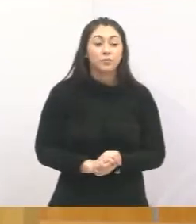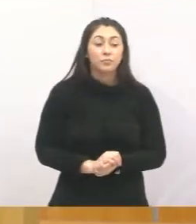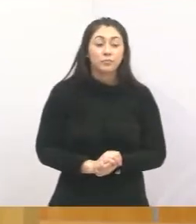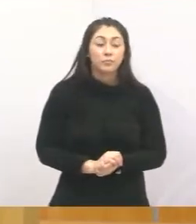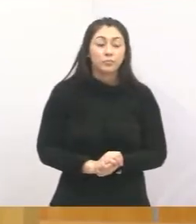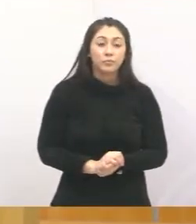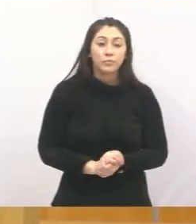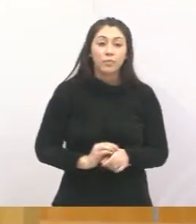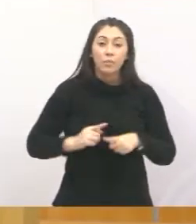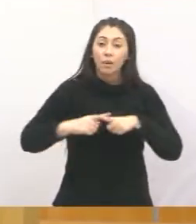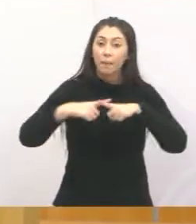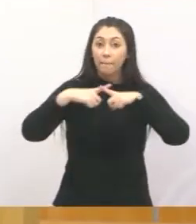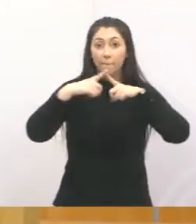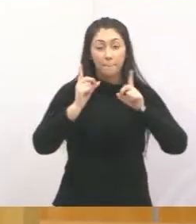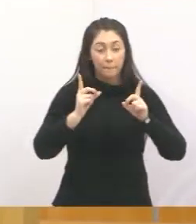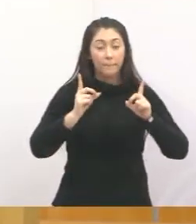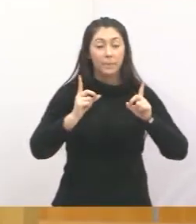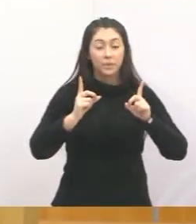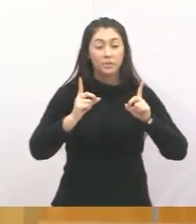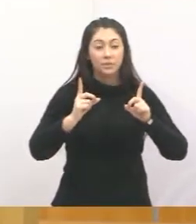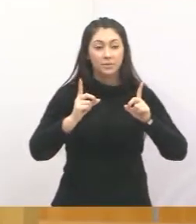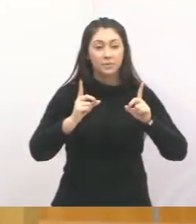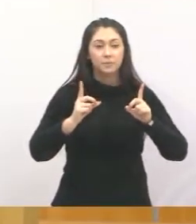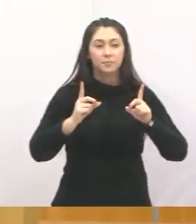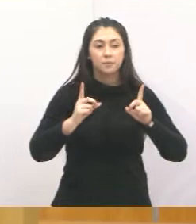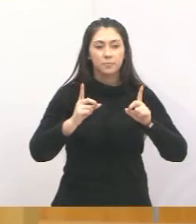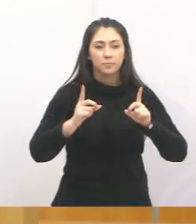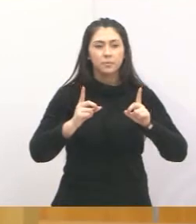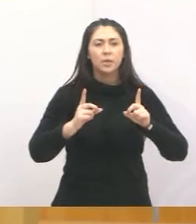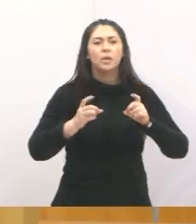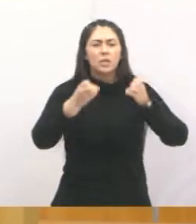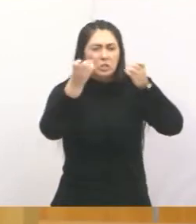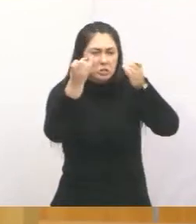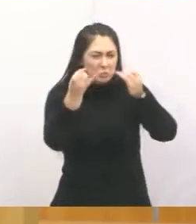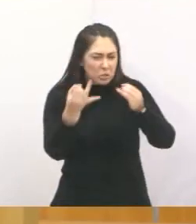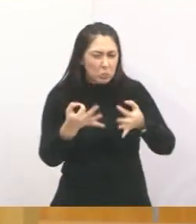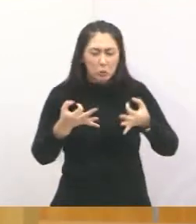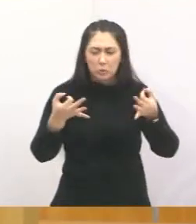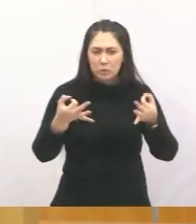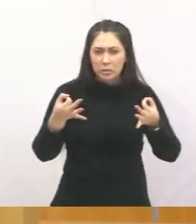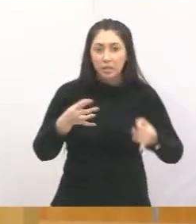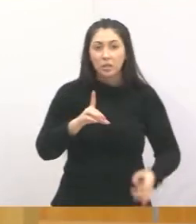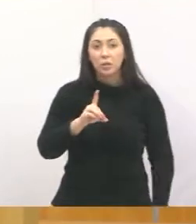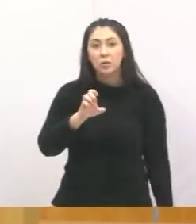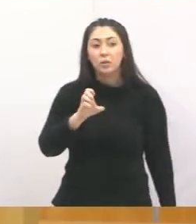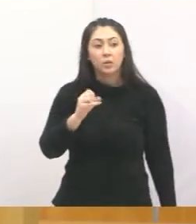mas foi aqui muito bem elucidado pelo Décio